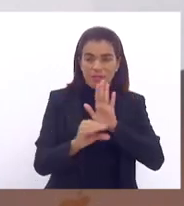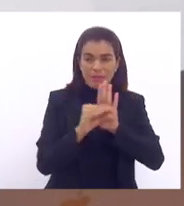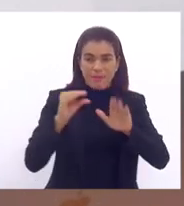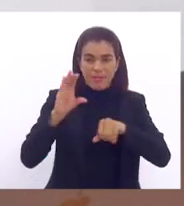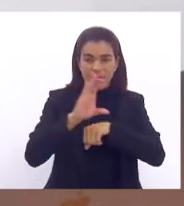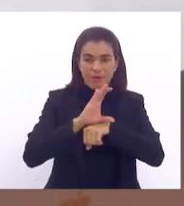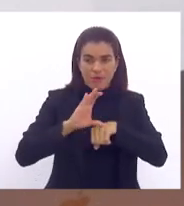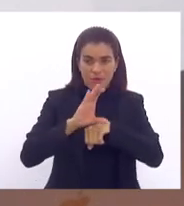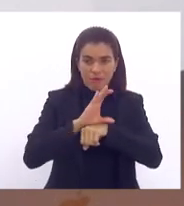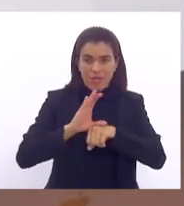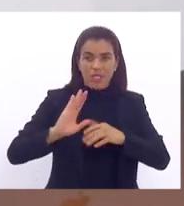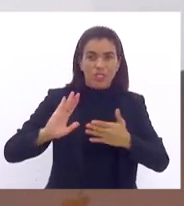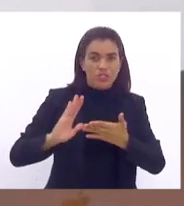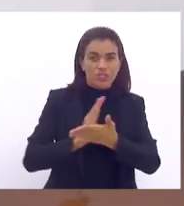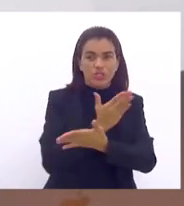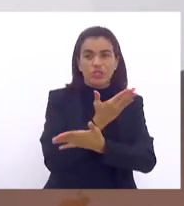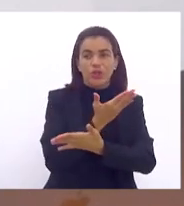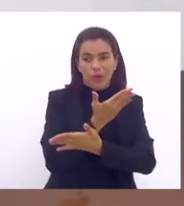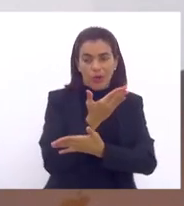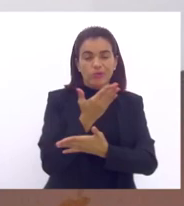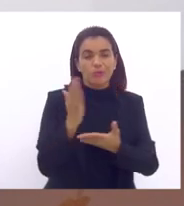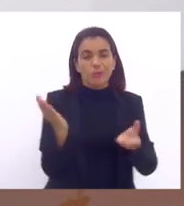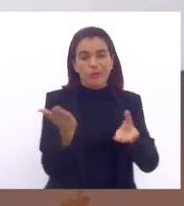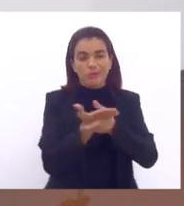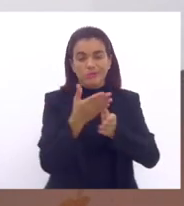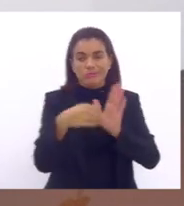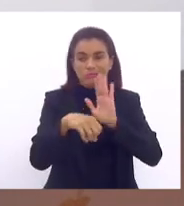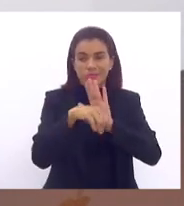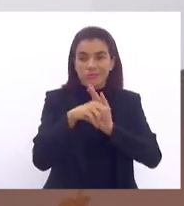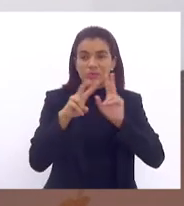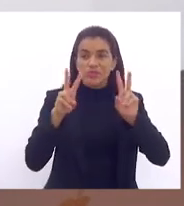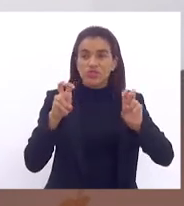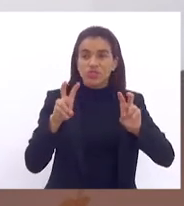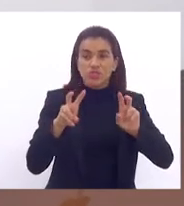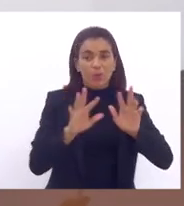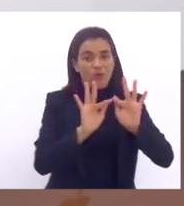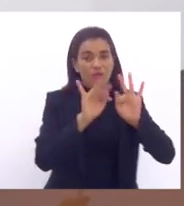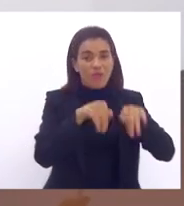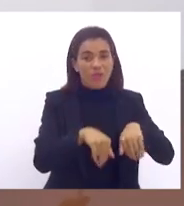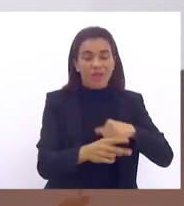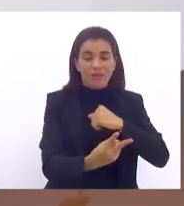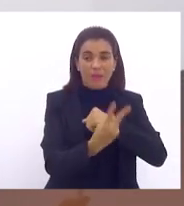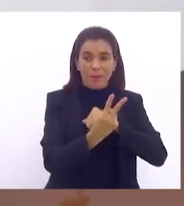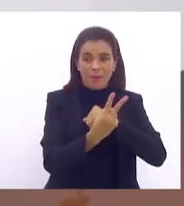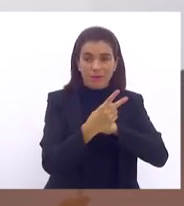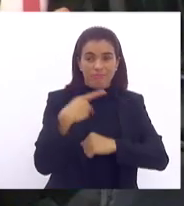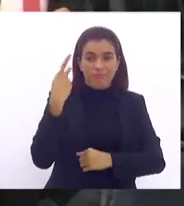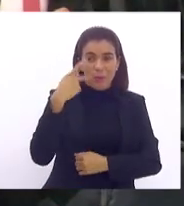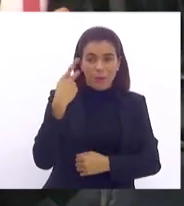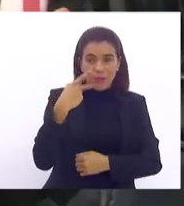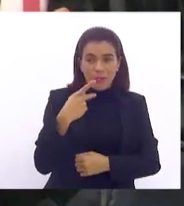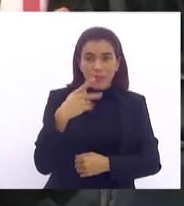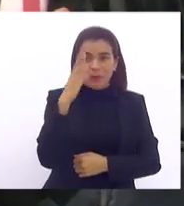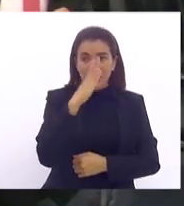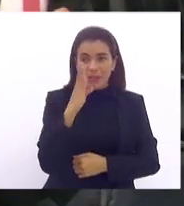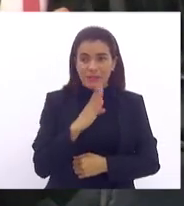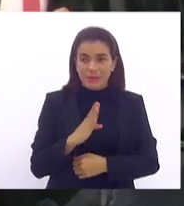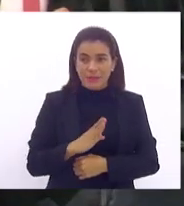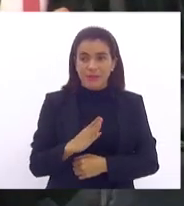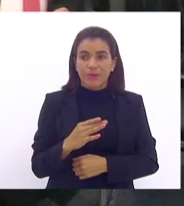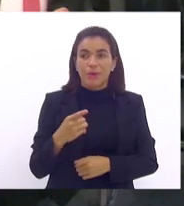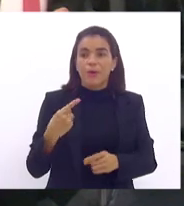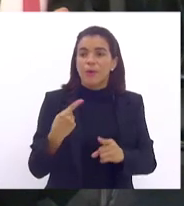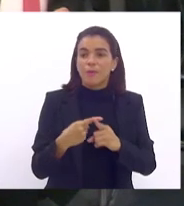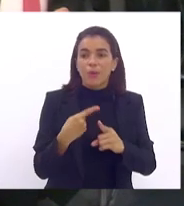né que eliminou a licença prévia para processamento criminal como sendo o fim da imunidade formal dos parlamentares no Brasil porque desde o fim